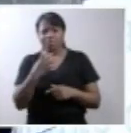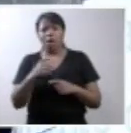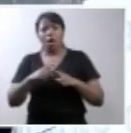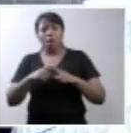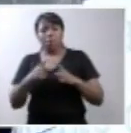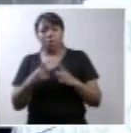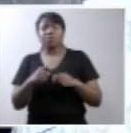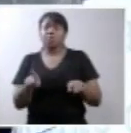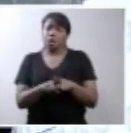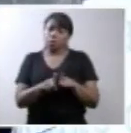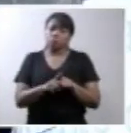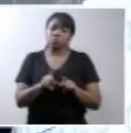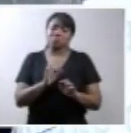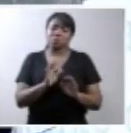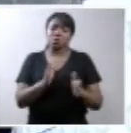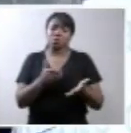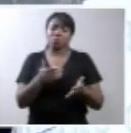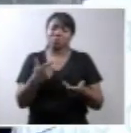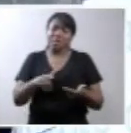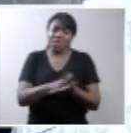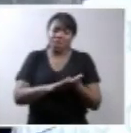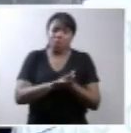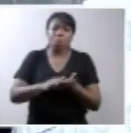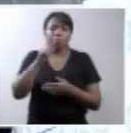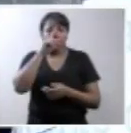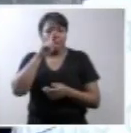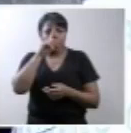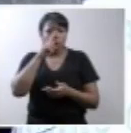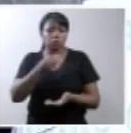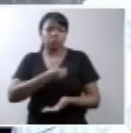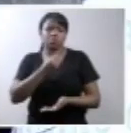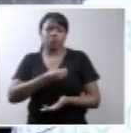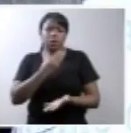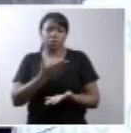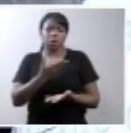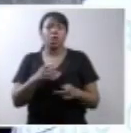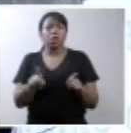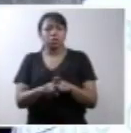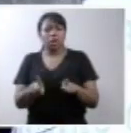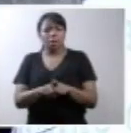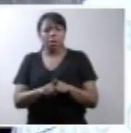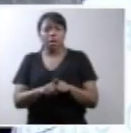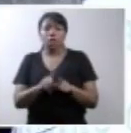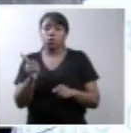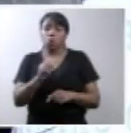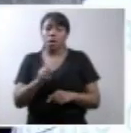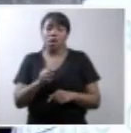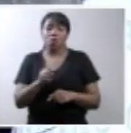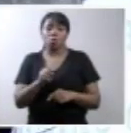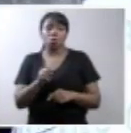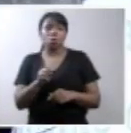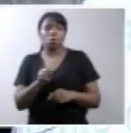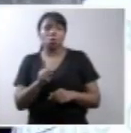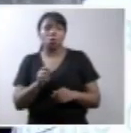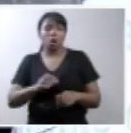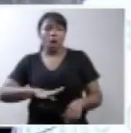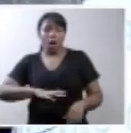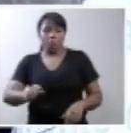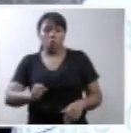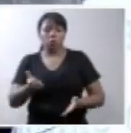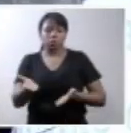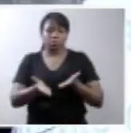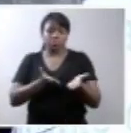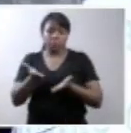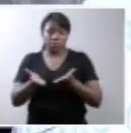Criança e vão matar porque são doentes Não há perigo de vida logo você configura um aborto não terapêutico é um aborto